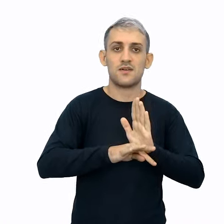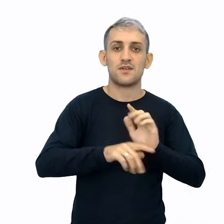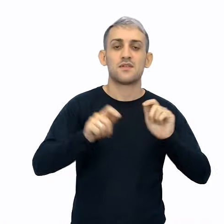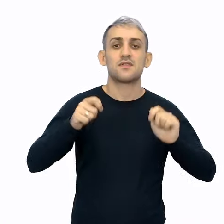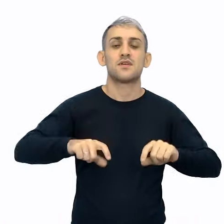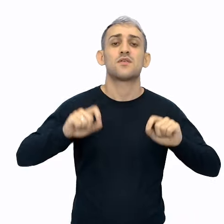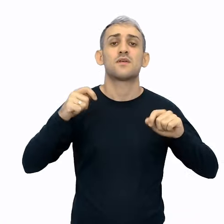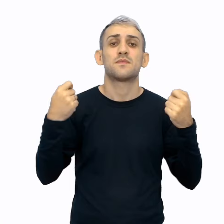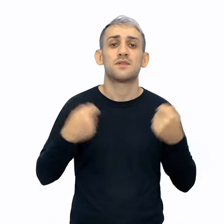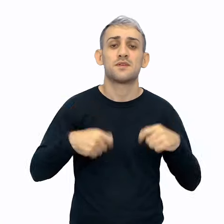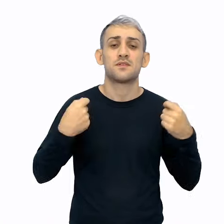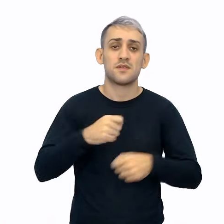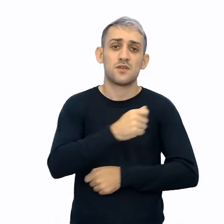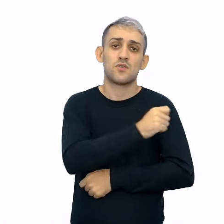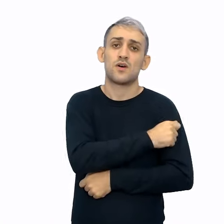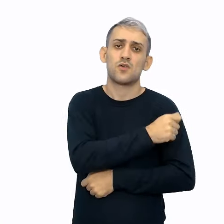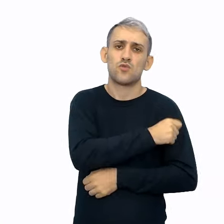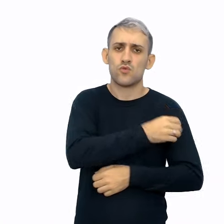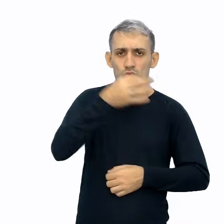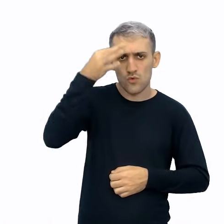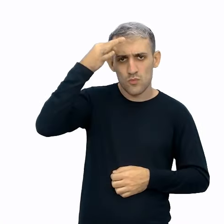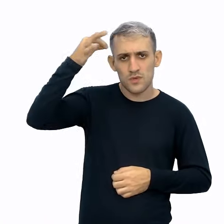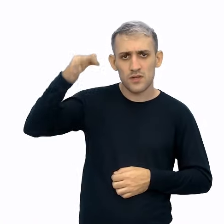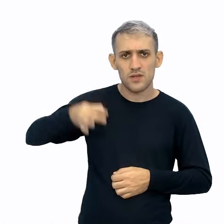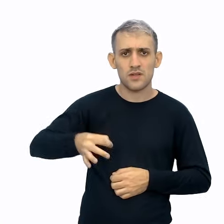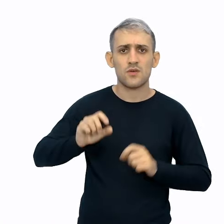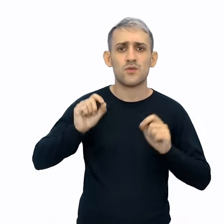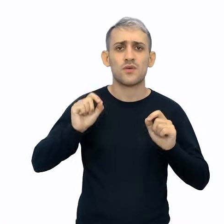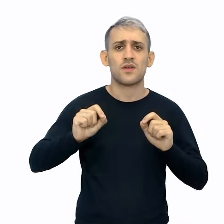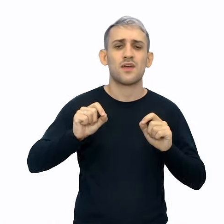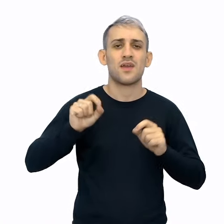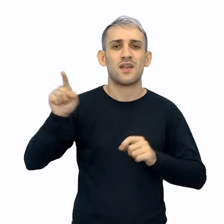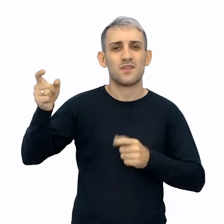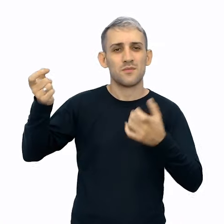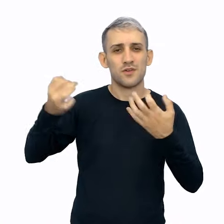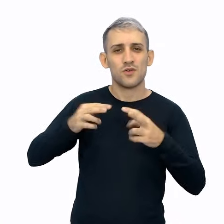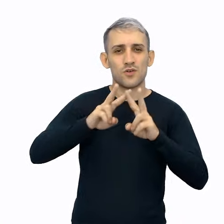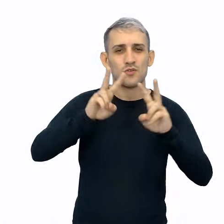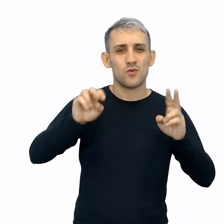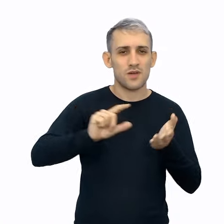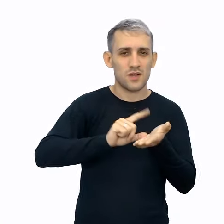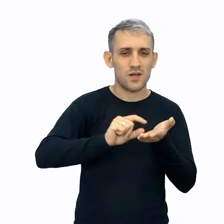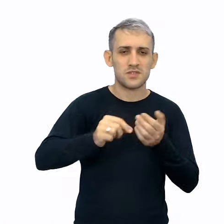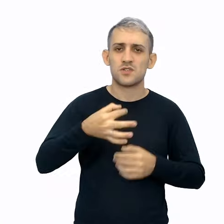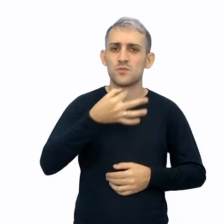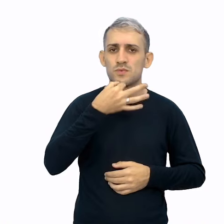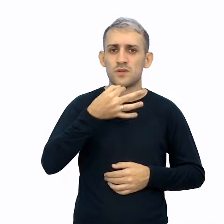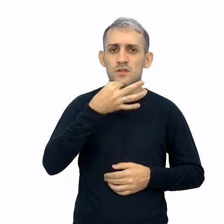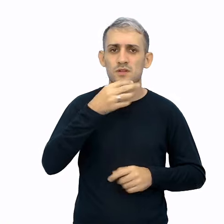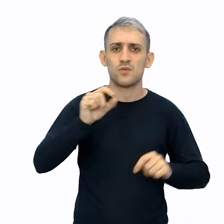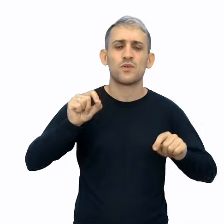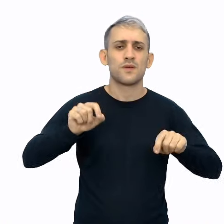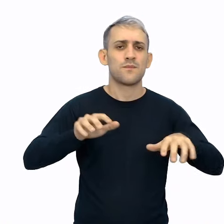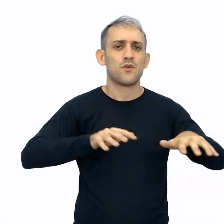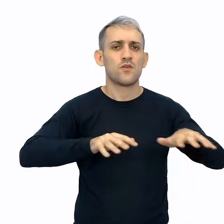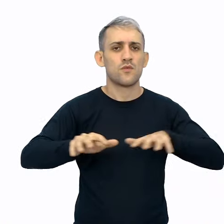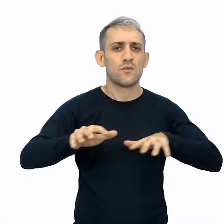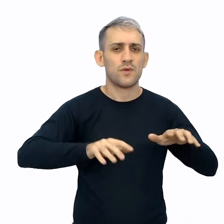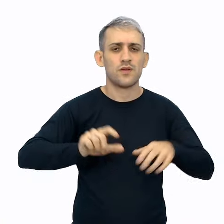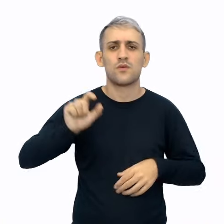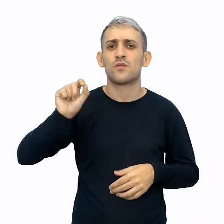necessário que os estudantes compreendam aquilo que a Lisângela disse sobre artigo de opinião o que é o desenvolvimento o que